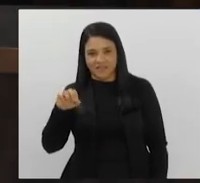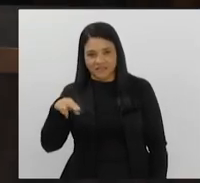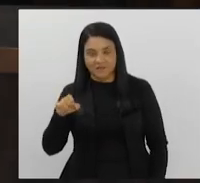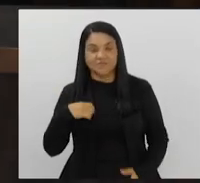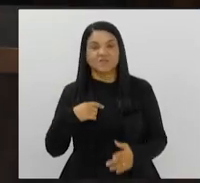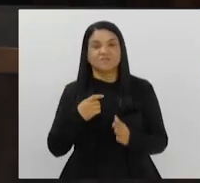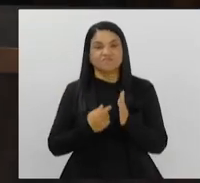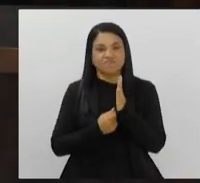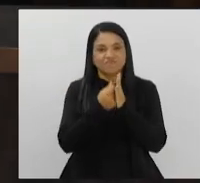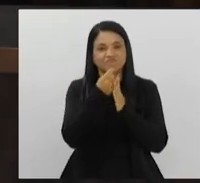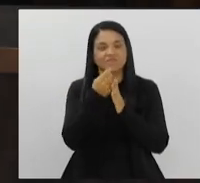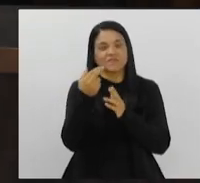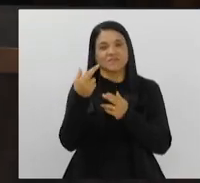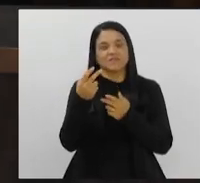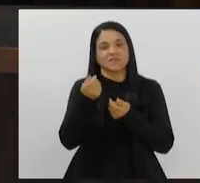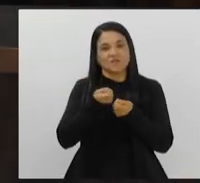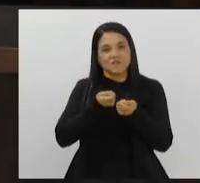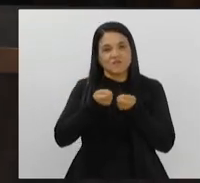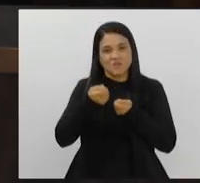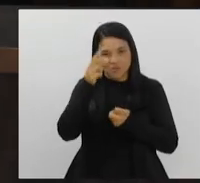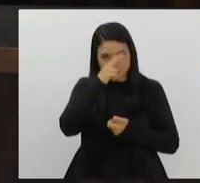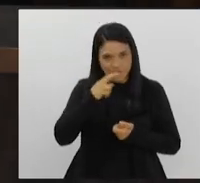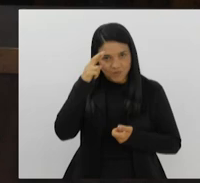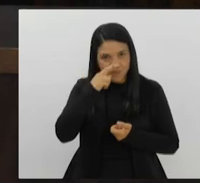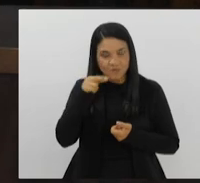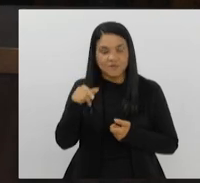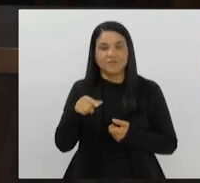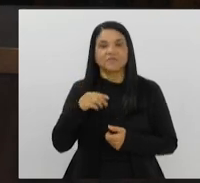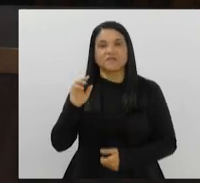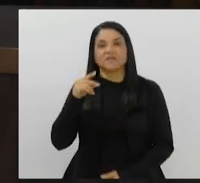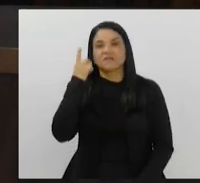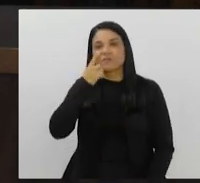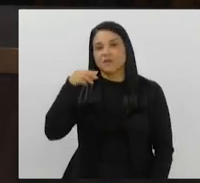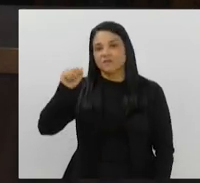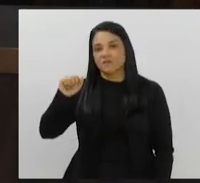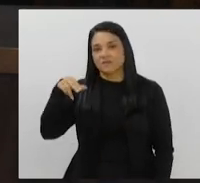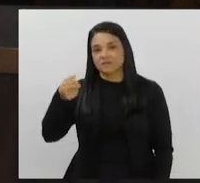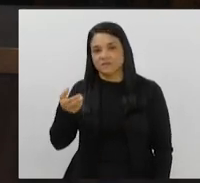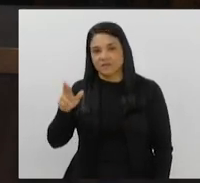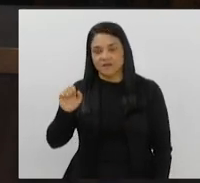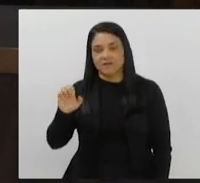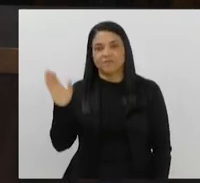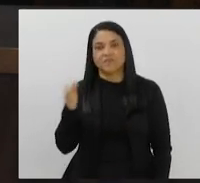Orçamento, finanças, fiscalização financeira e controle, André Correia, Carlos Macedo,